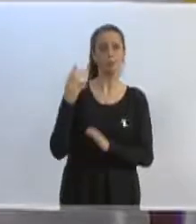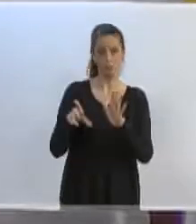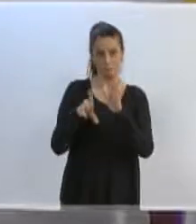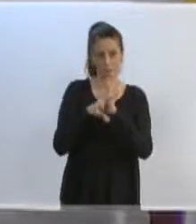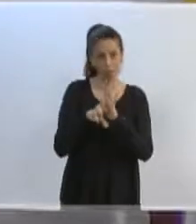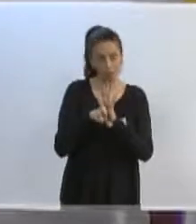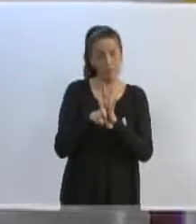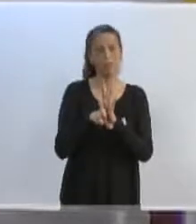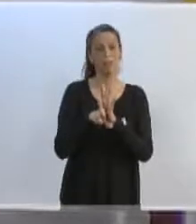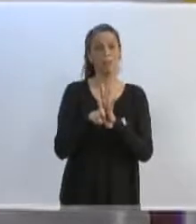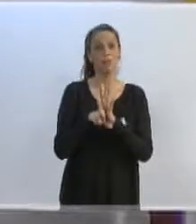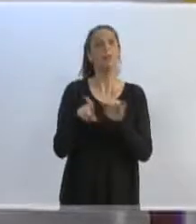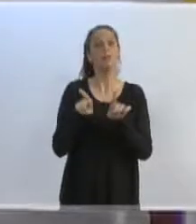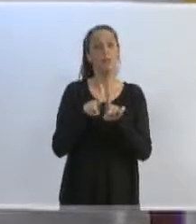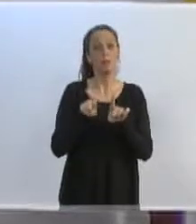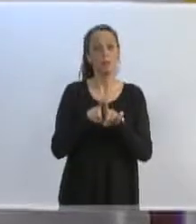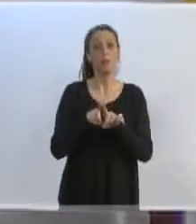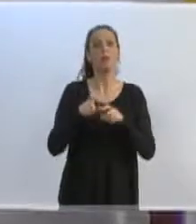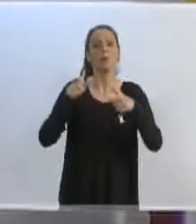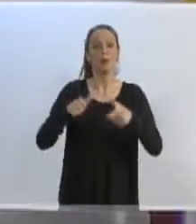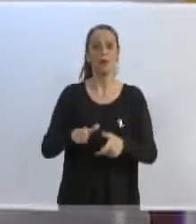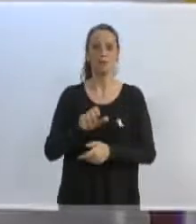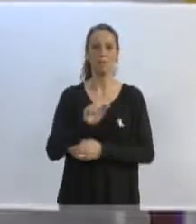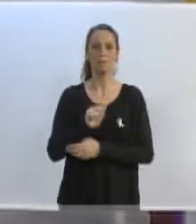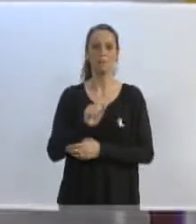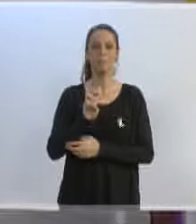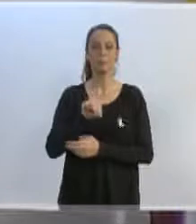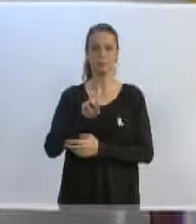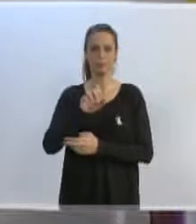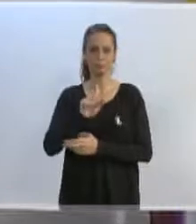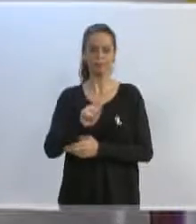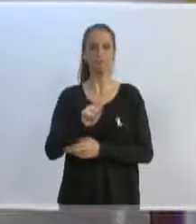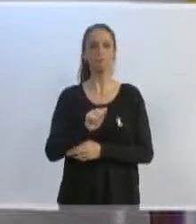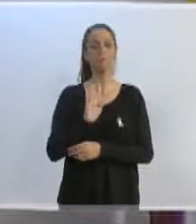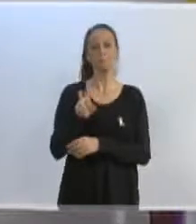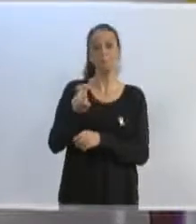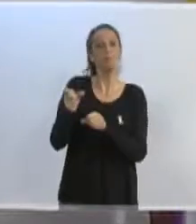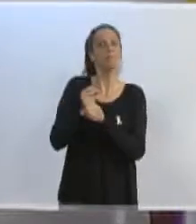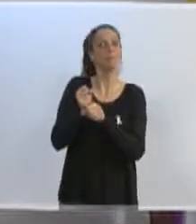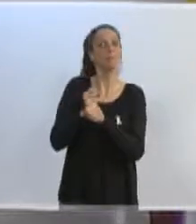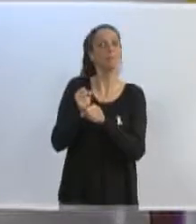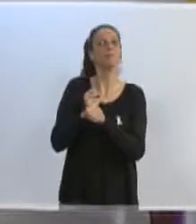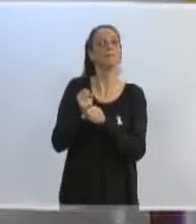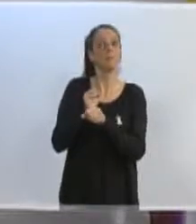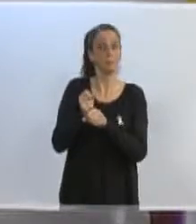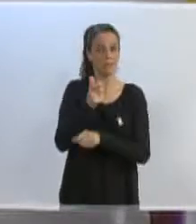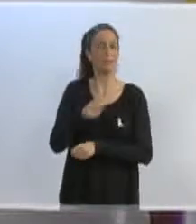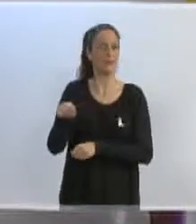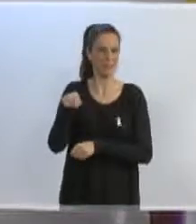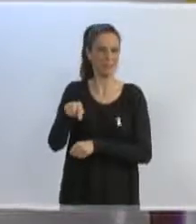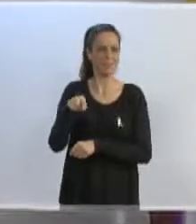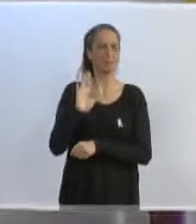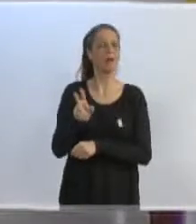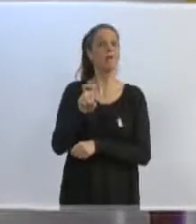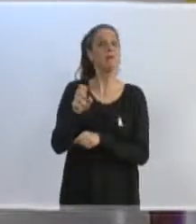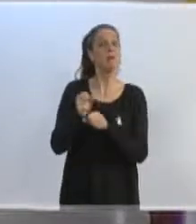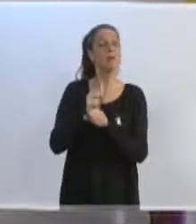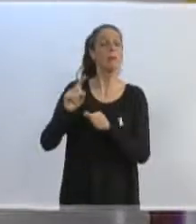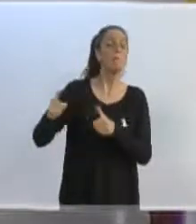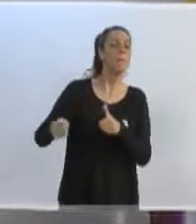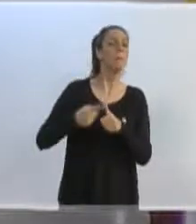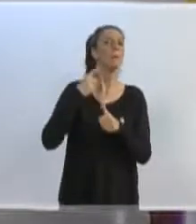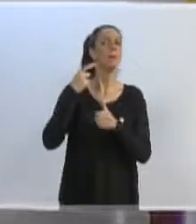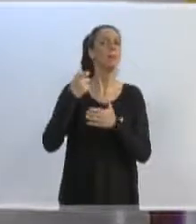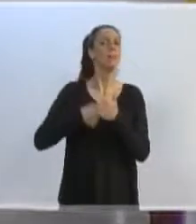lei é a nossa AMA. A AMA existe há 5 anos, e, nesses 5 anos, a nossa primeira luta foi